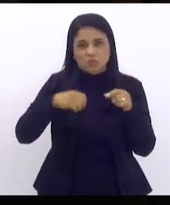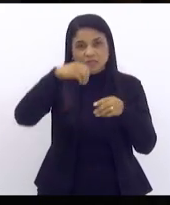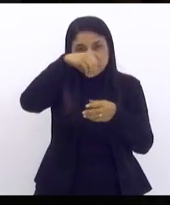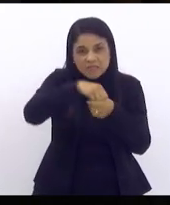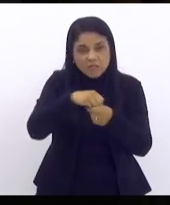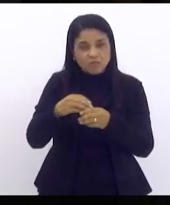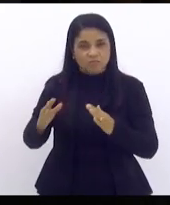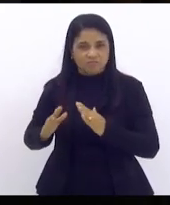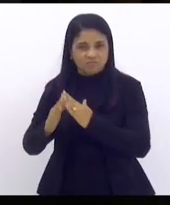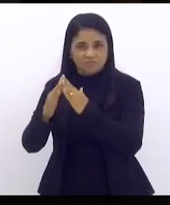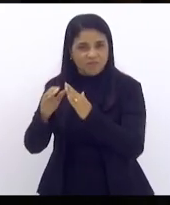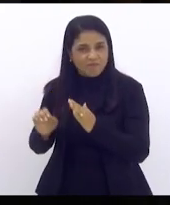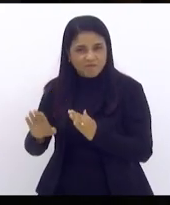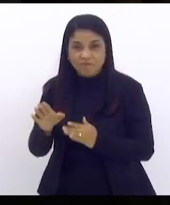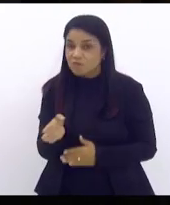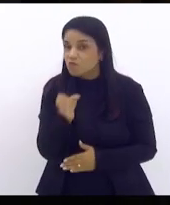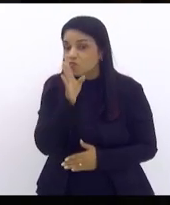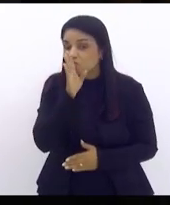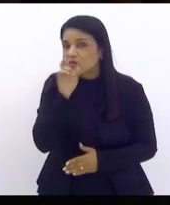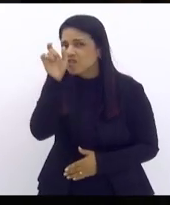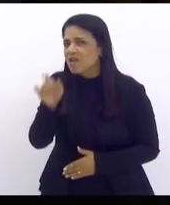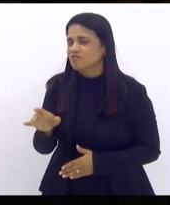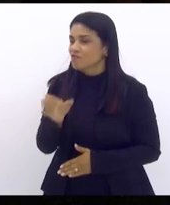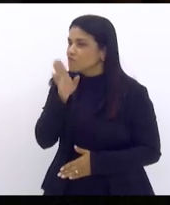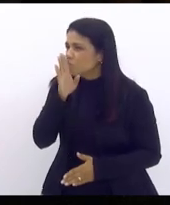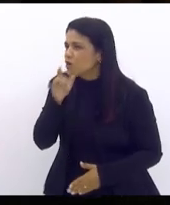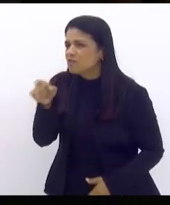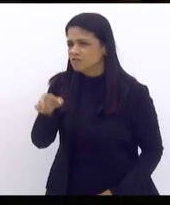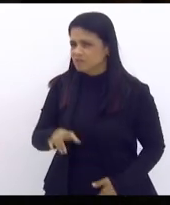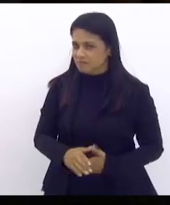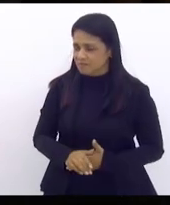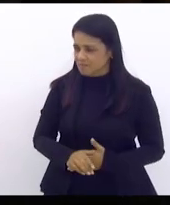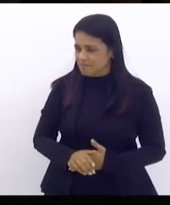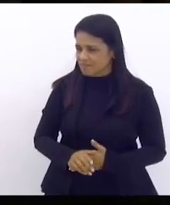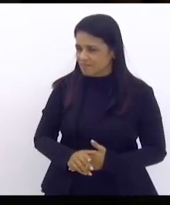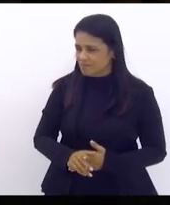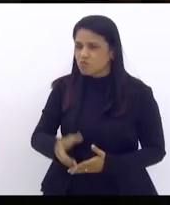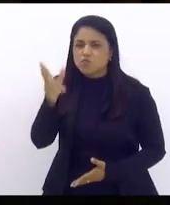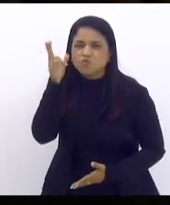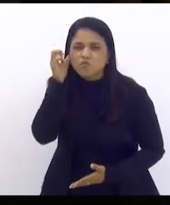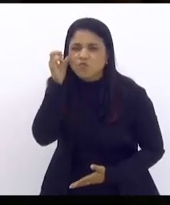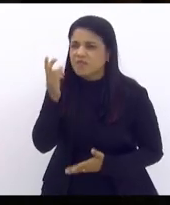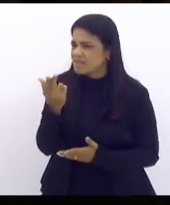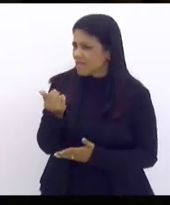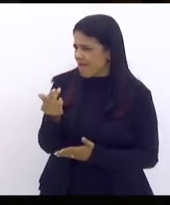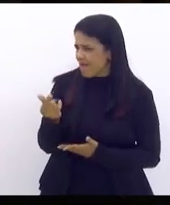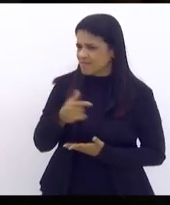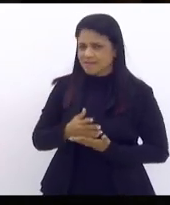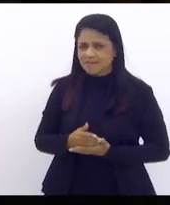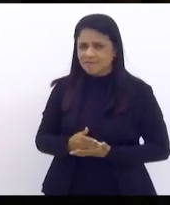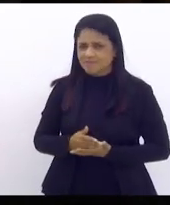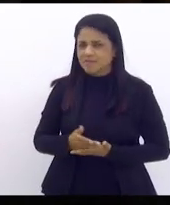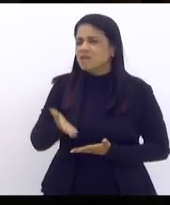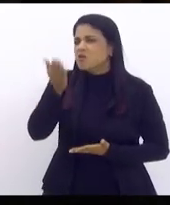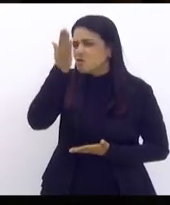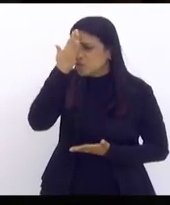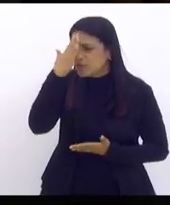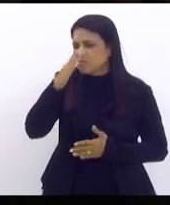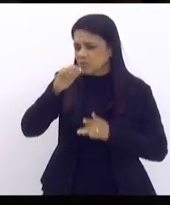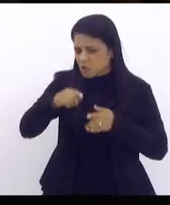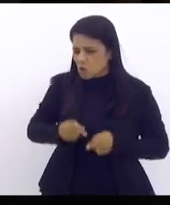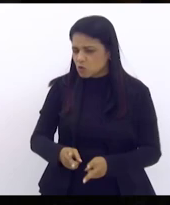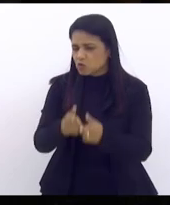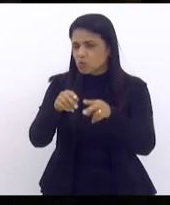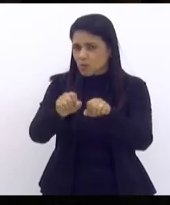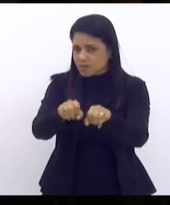cria. Não ouvi uma palavra sua, deputada. Inclusive, eu sei que a senhora está na casa ainda e já lhe